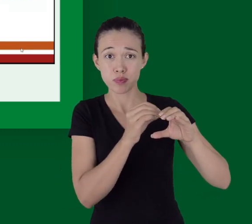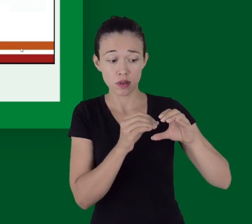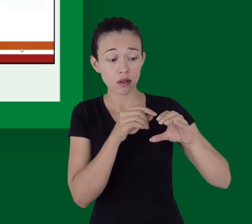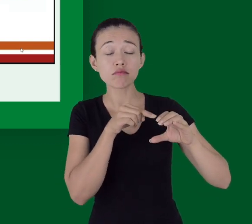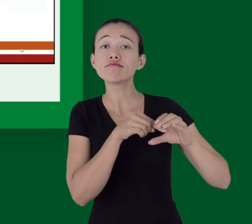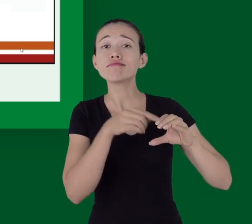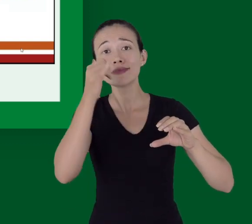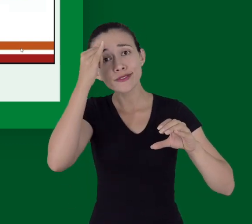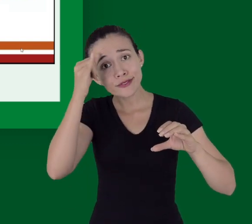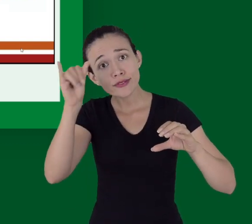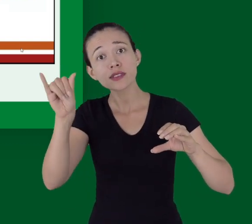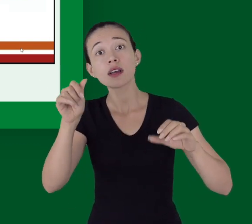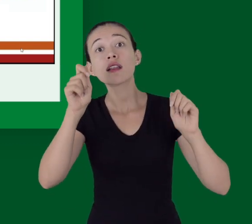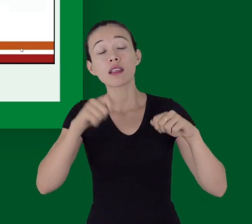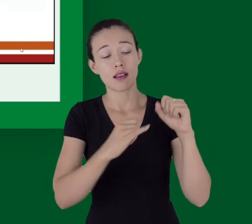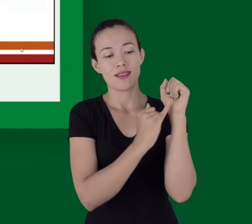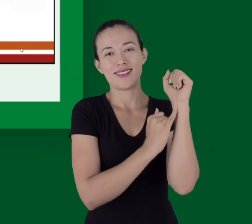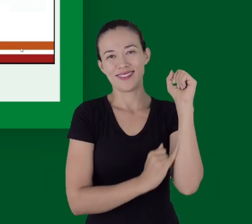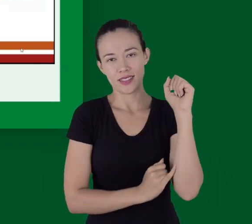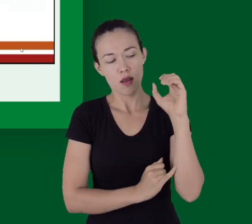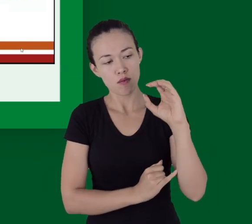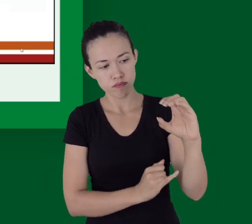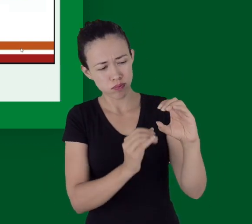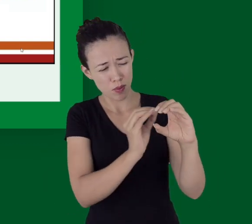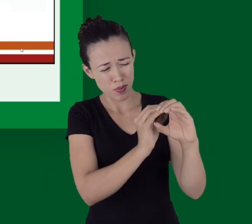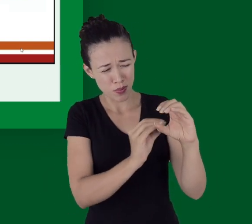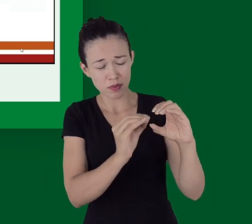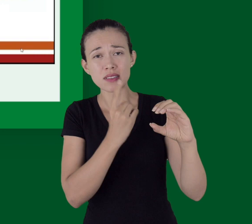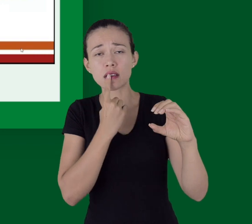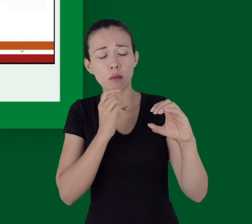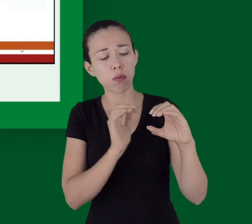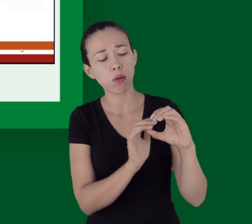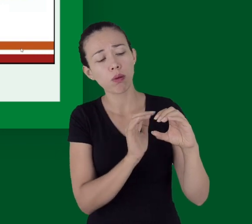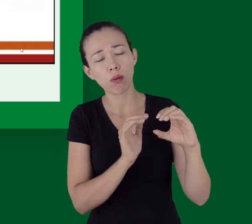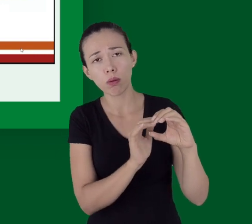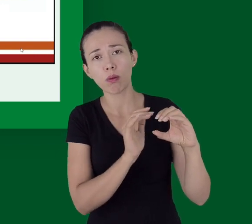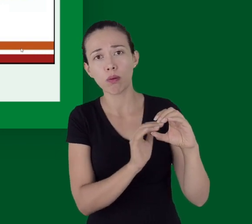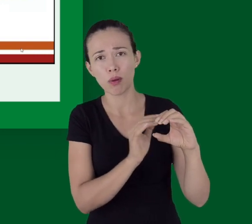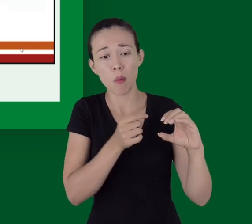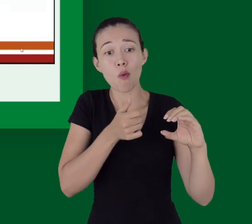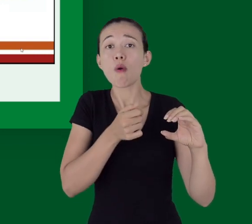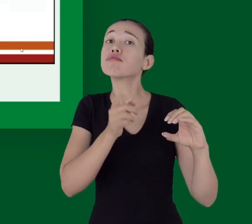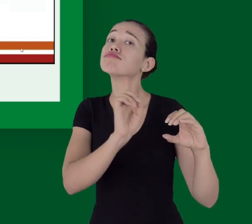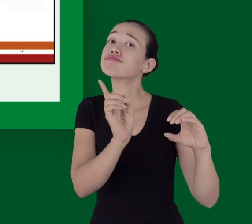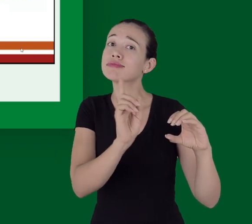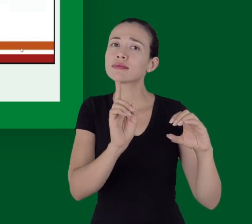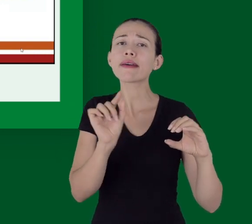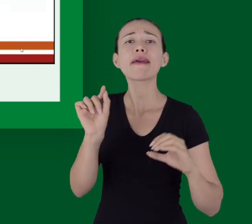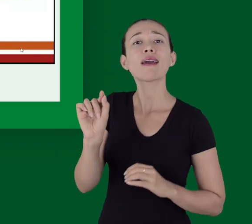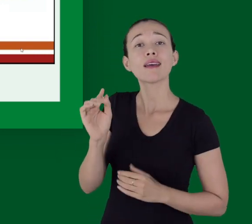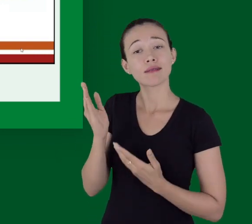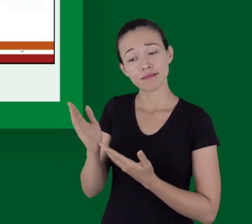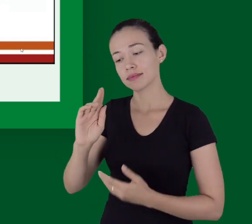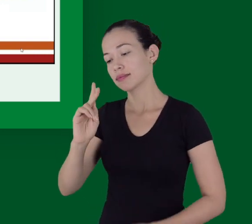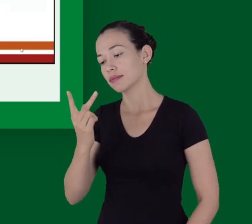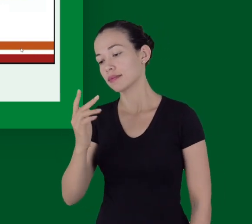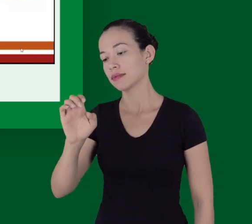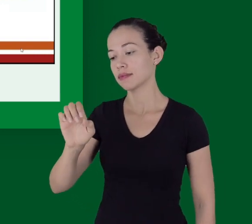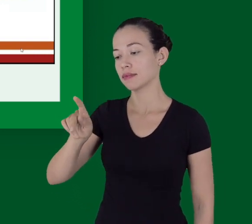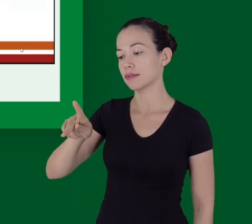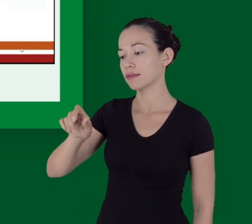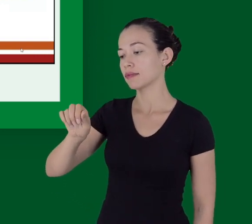pronto. Então, você tem que ter medicação que vai agir tanto na quebra do coágulo já formado, quanto na